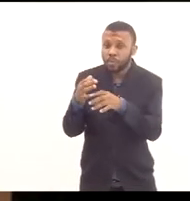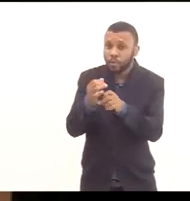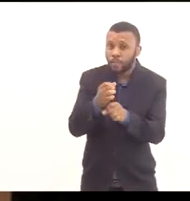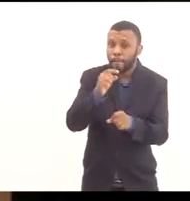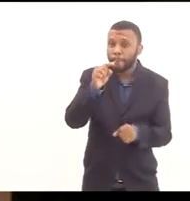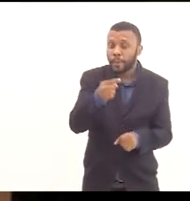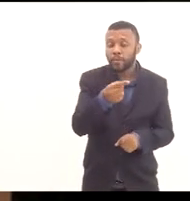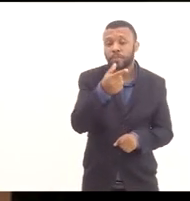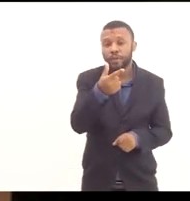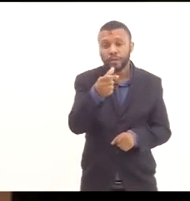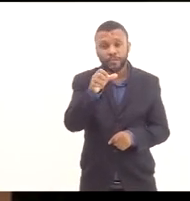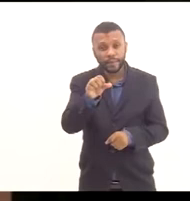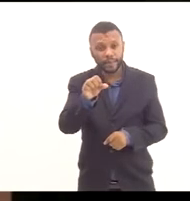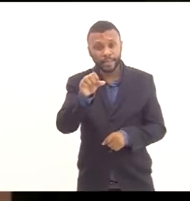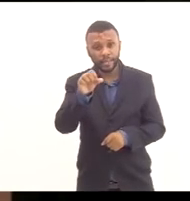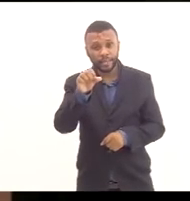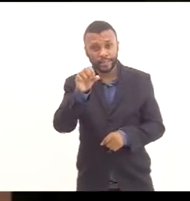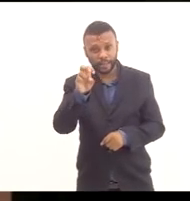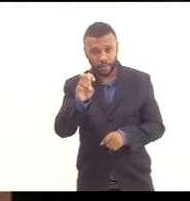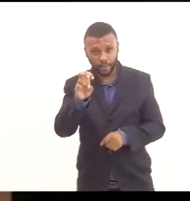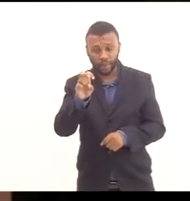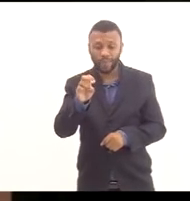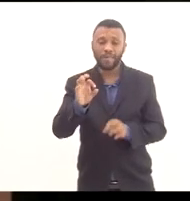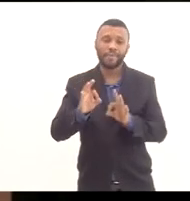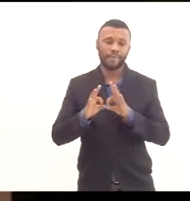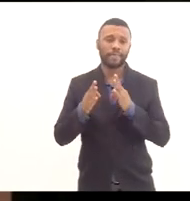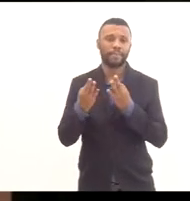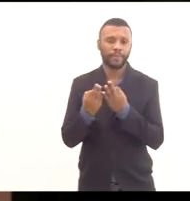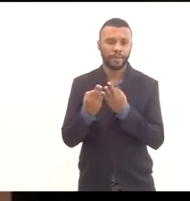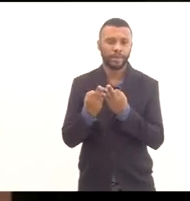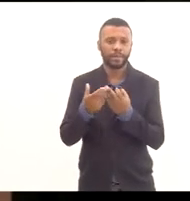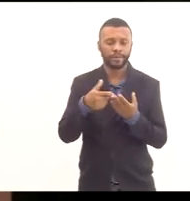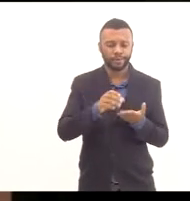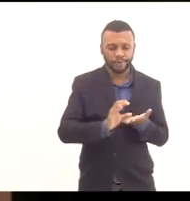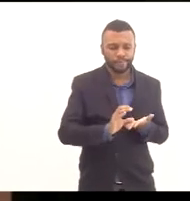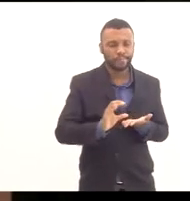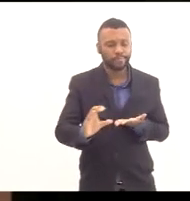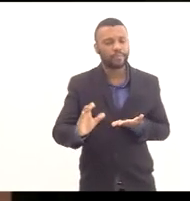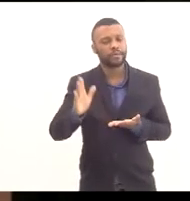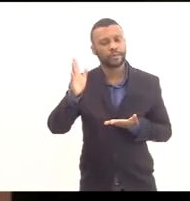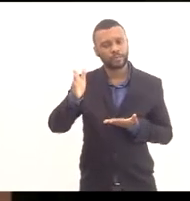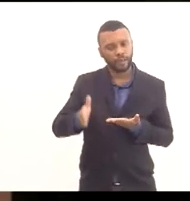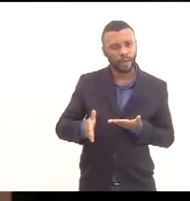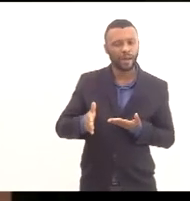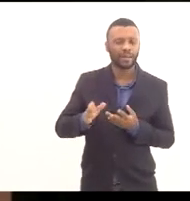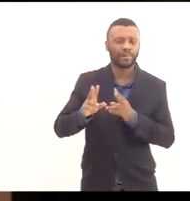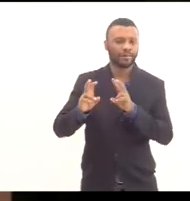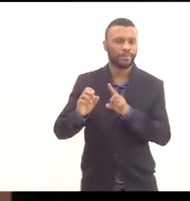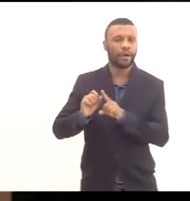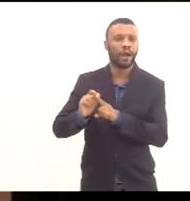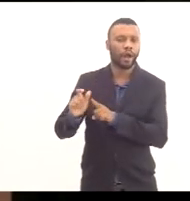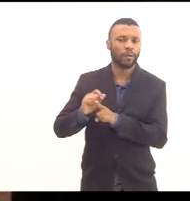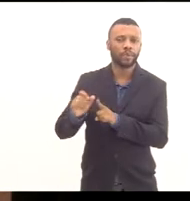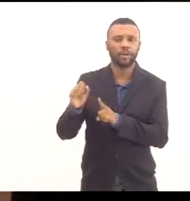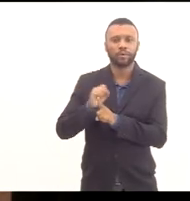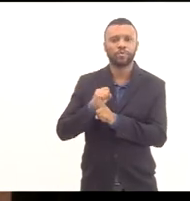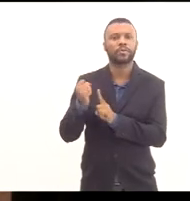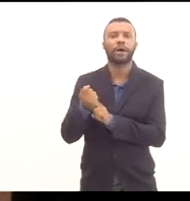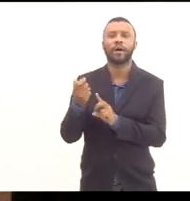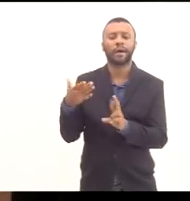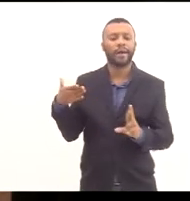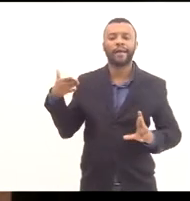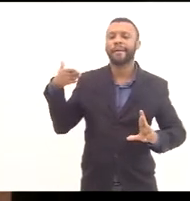1295 famílias que já receberam o auxílio do aluguel social referente